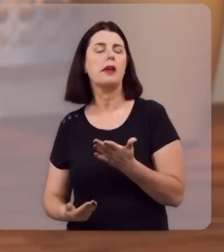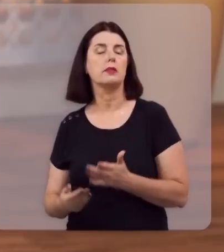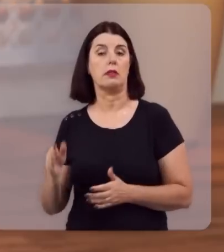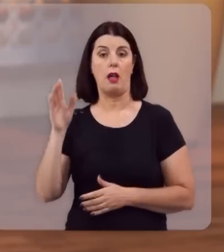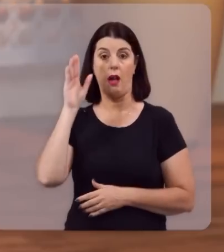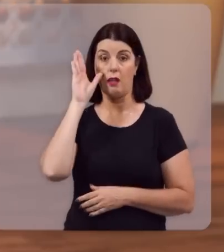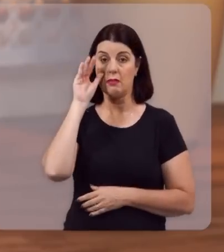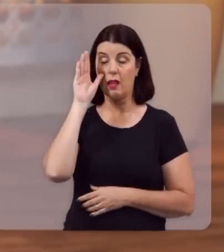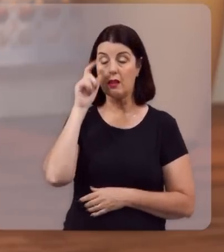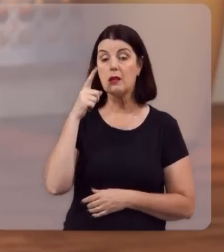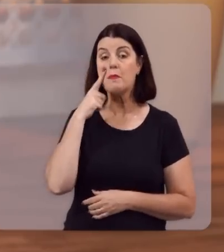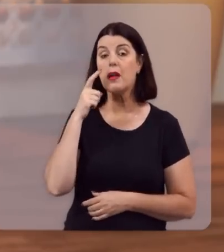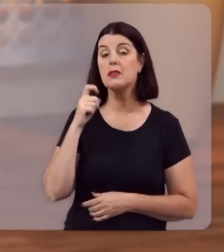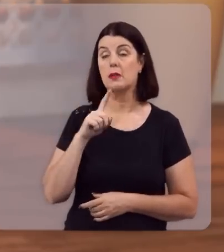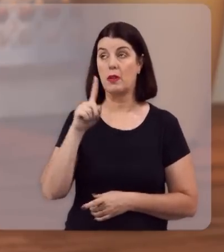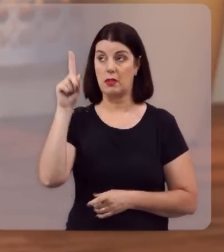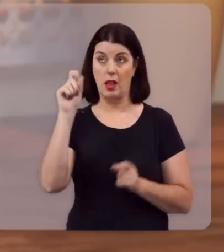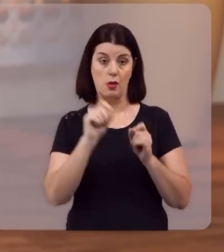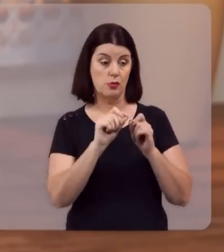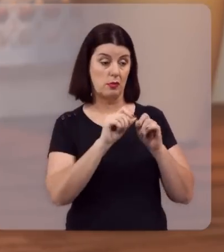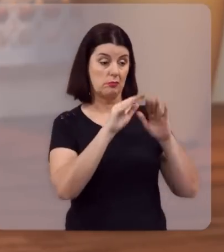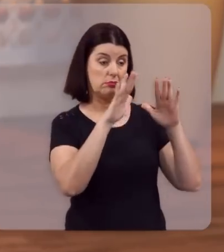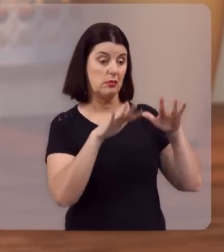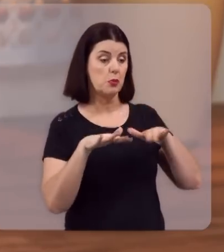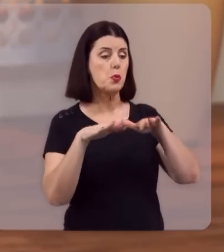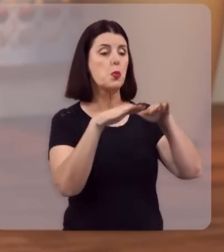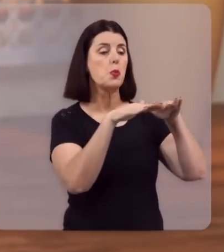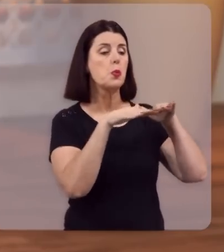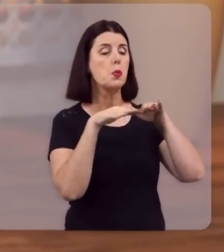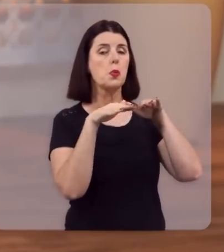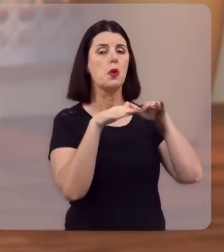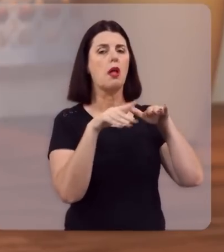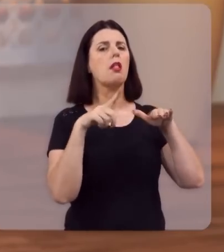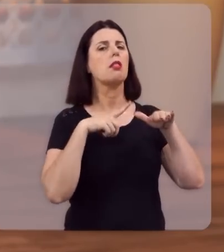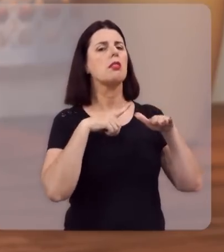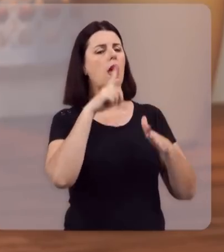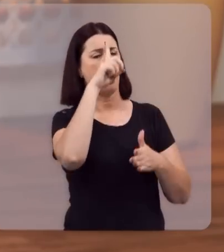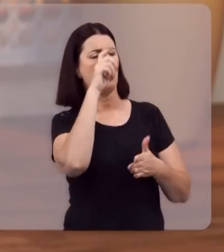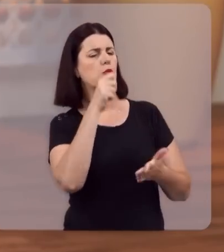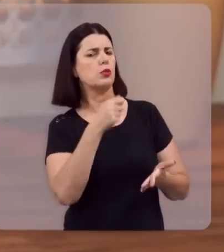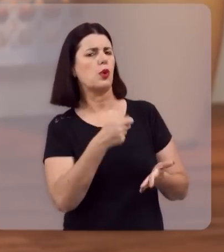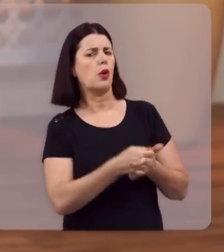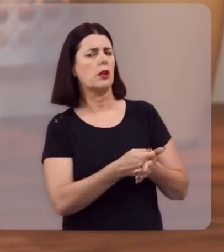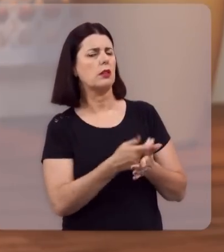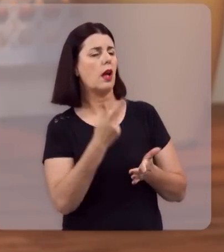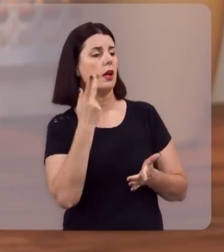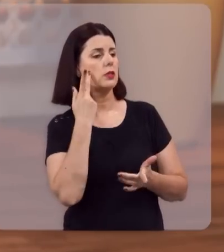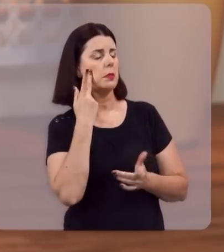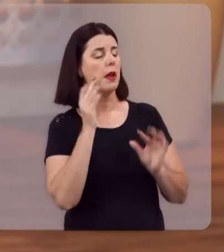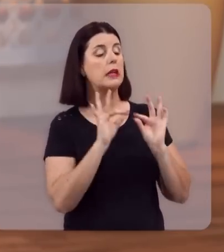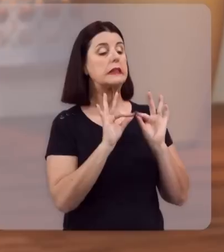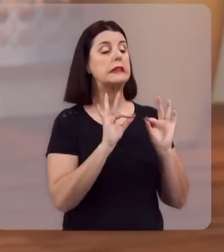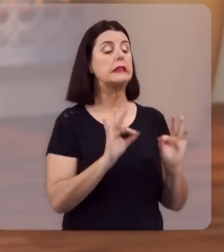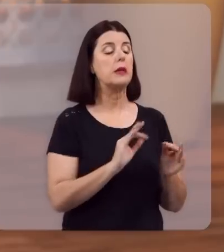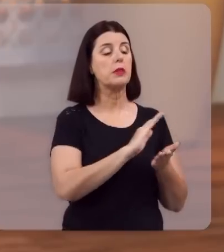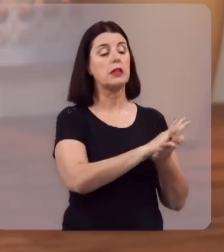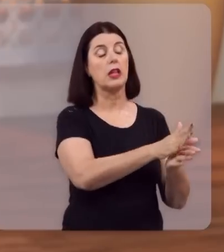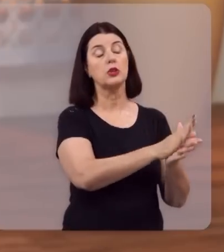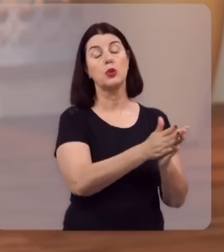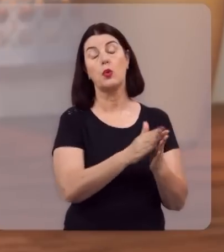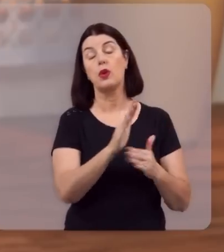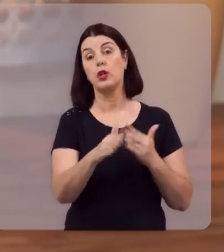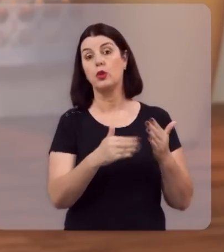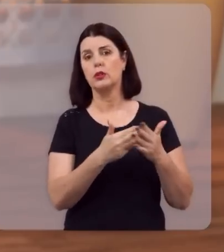interessante perceber que esse Deus que Criou tudo e harmonia ele teria toda autoridade tem para simplesmente